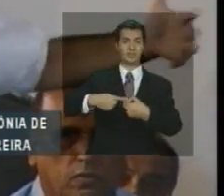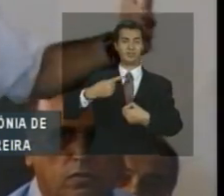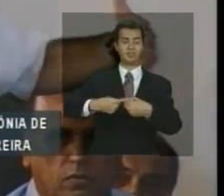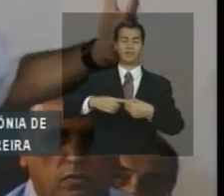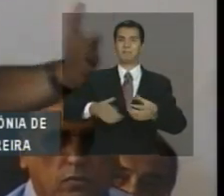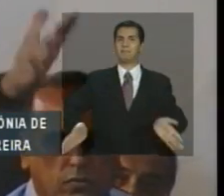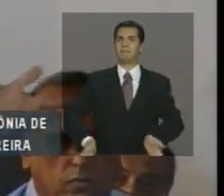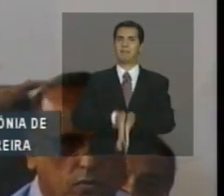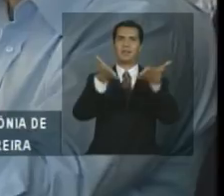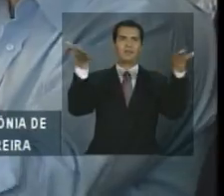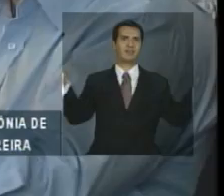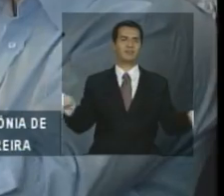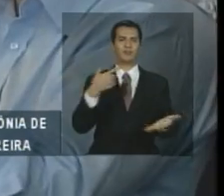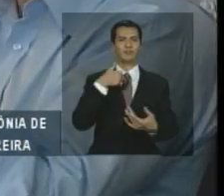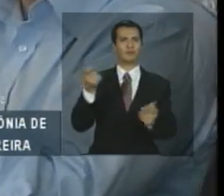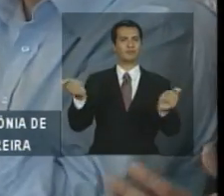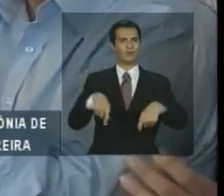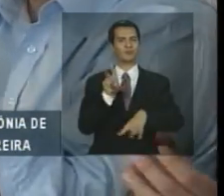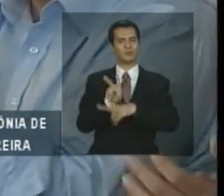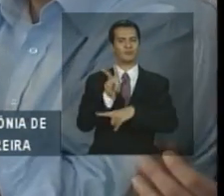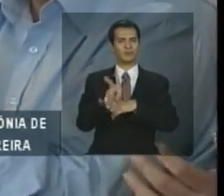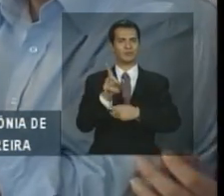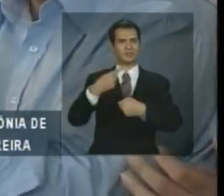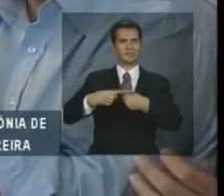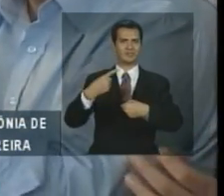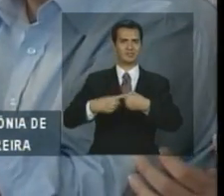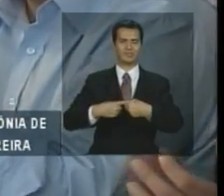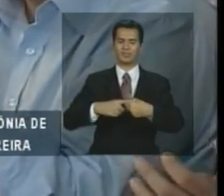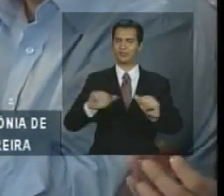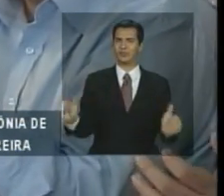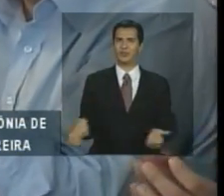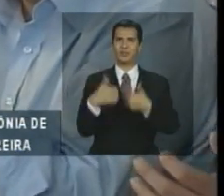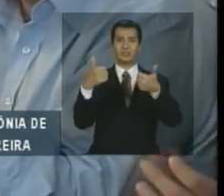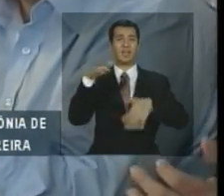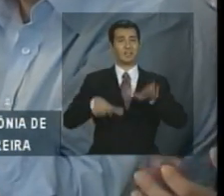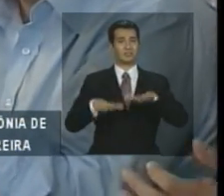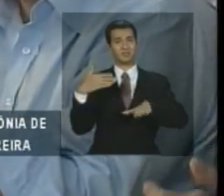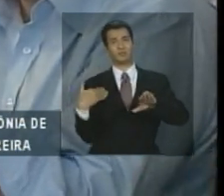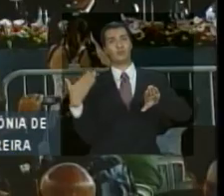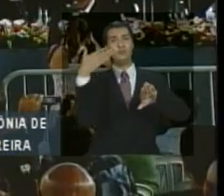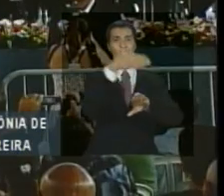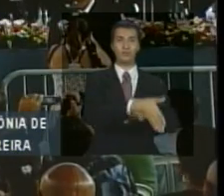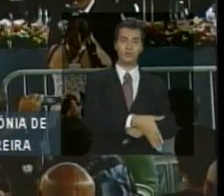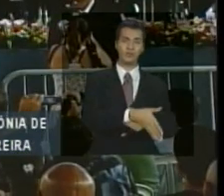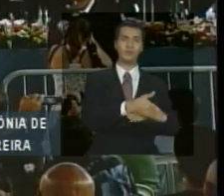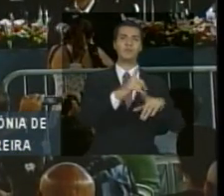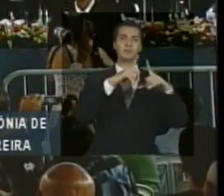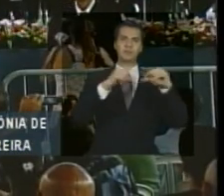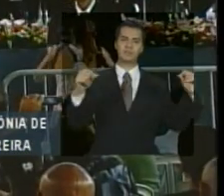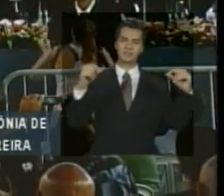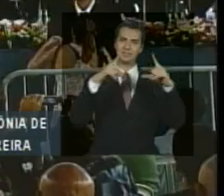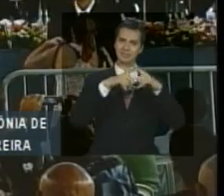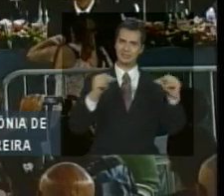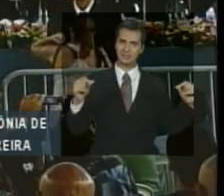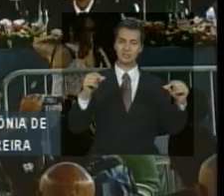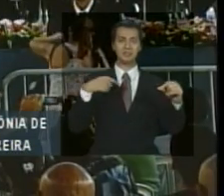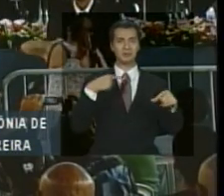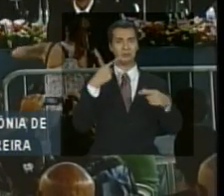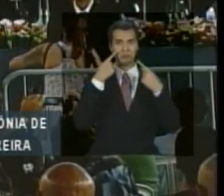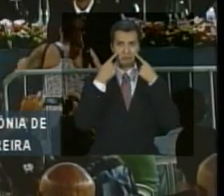cuidar desse lugar tão especial que é o Rio de Janeiro. Às vezes eu vou para Brasília, presidente. Aí eu vejo lá aquelas autoridades todas, né? Tá lá a